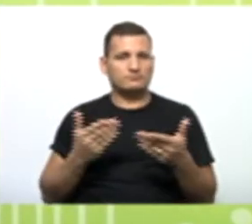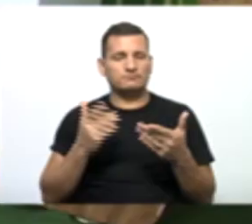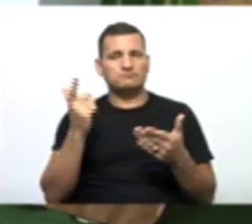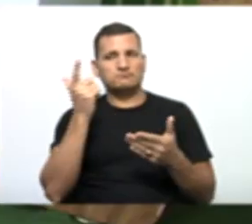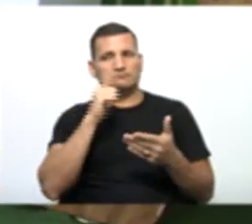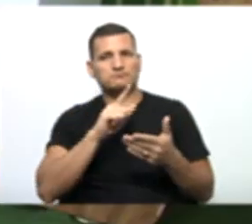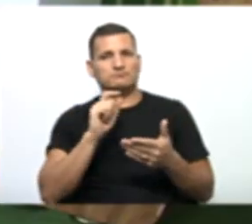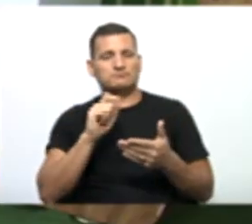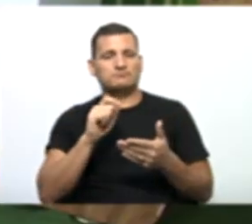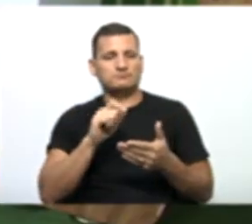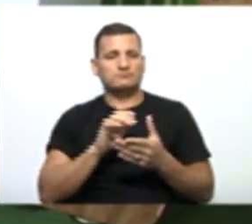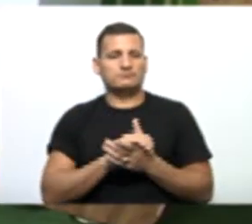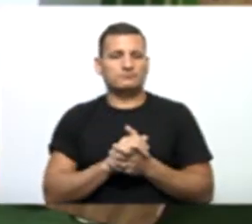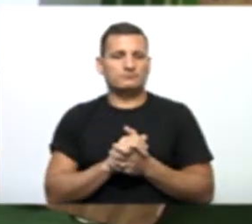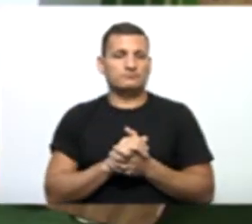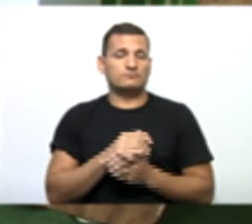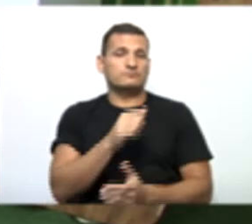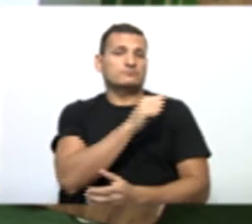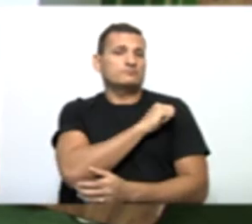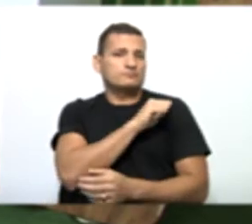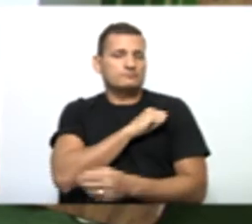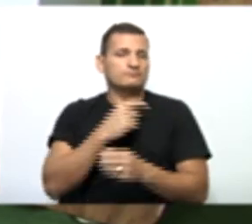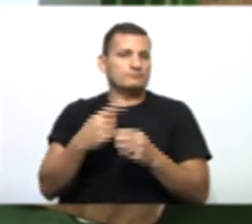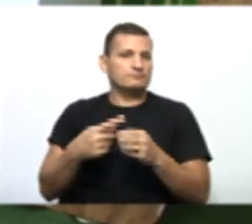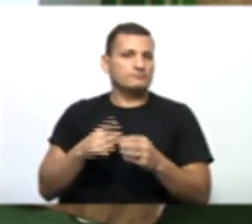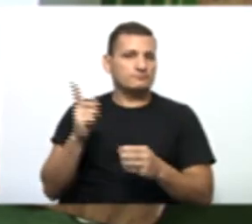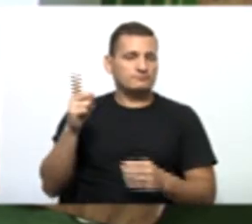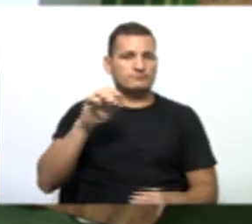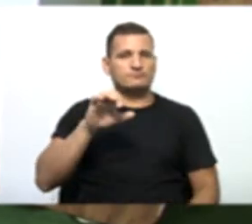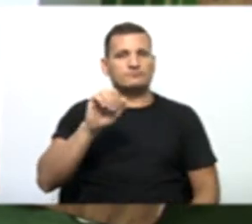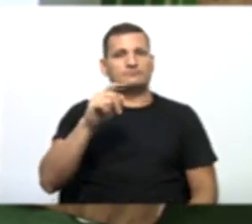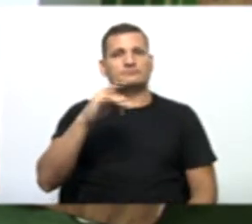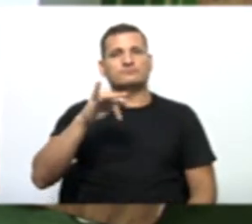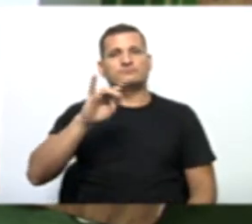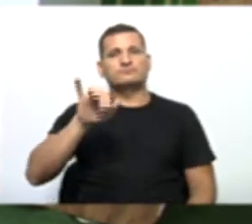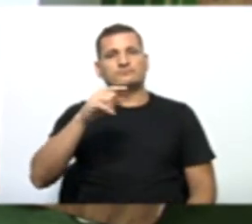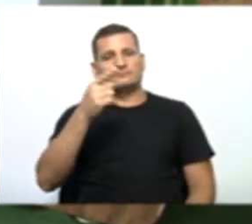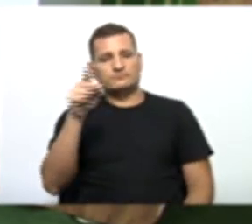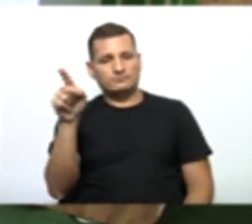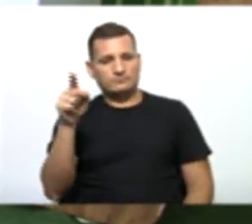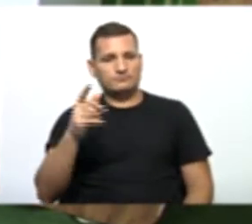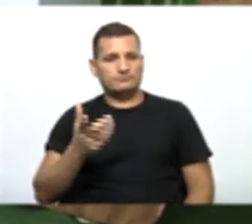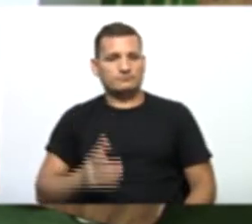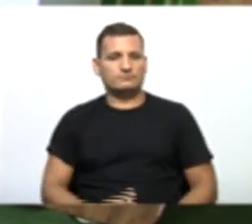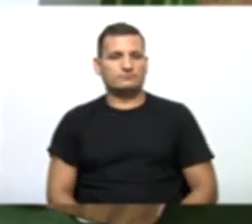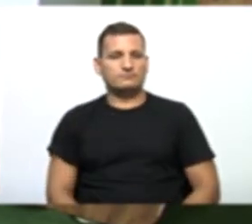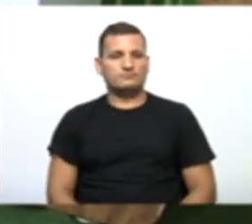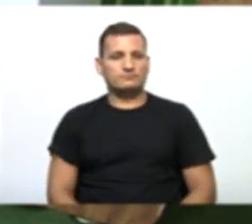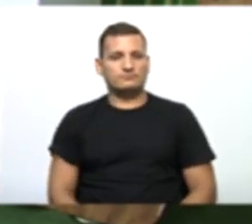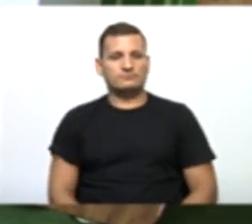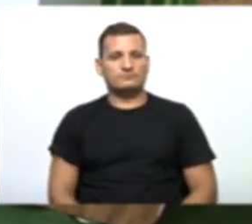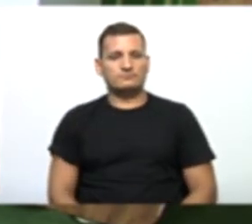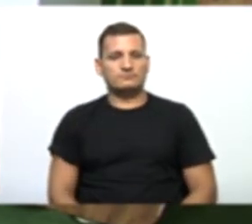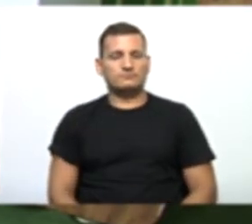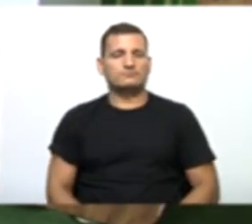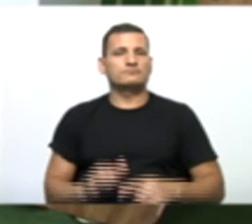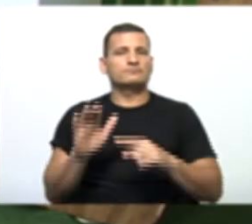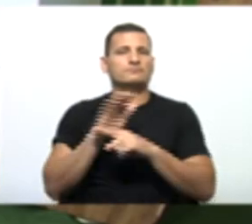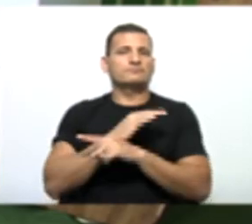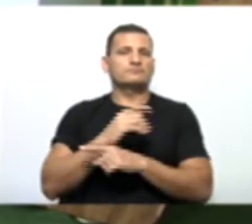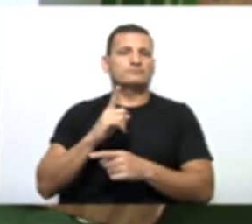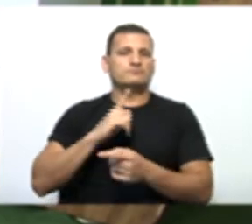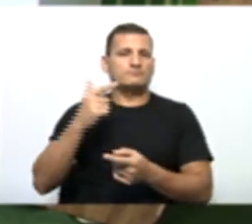trocar ideia com alunos de Espigão, uma distância legal, né? Qual foram os outros